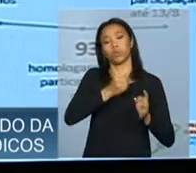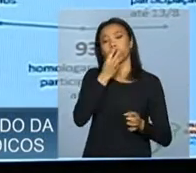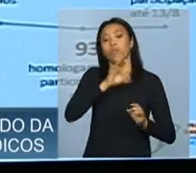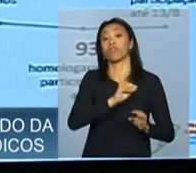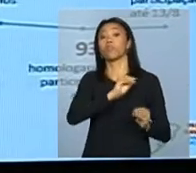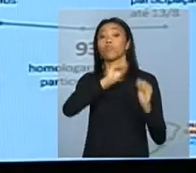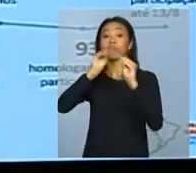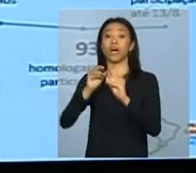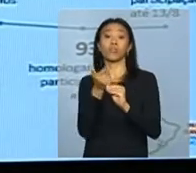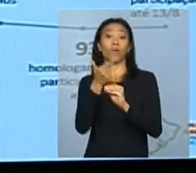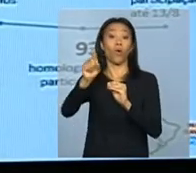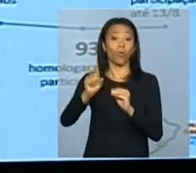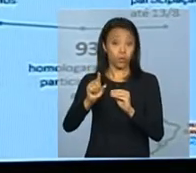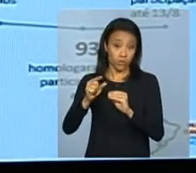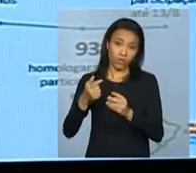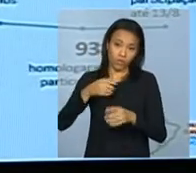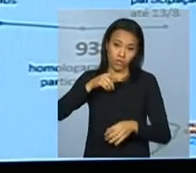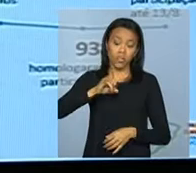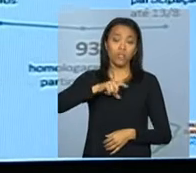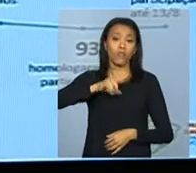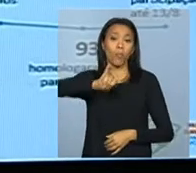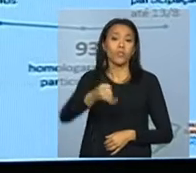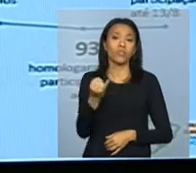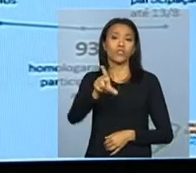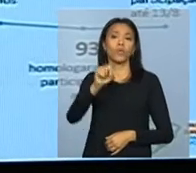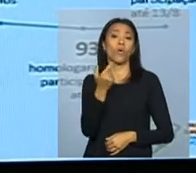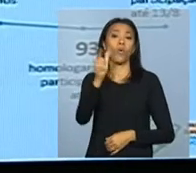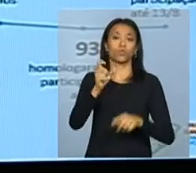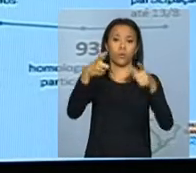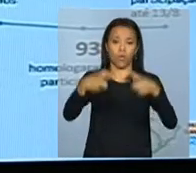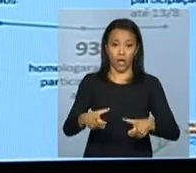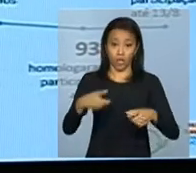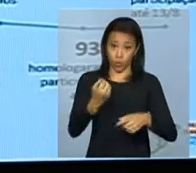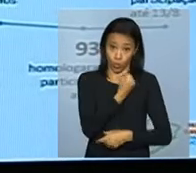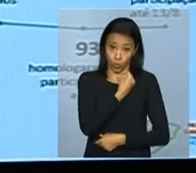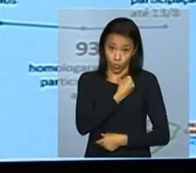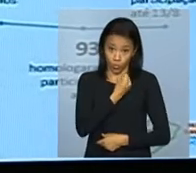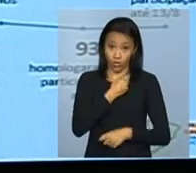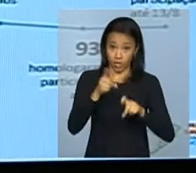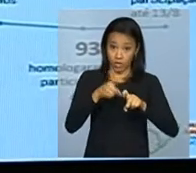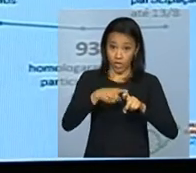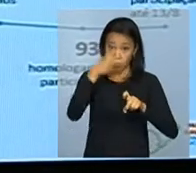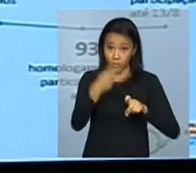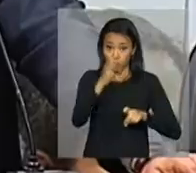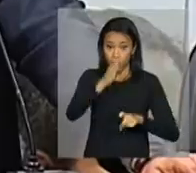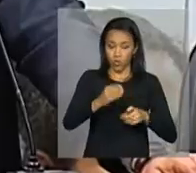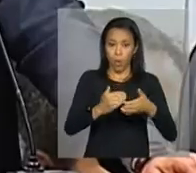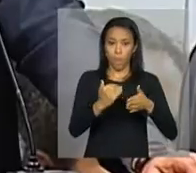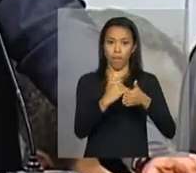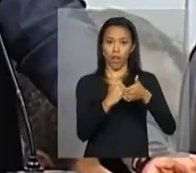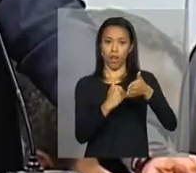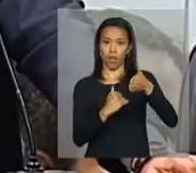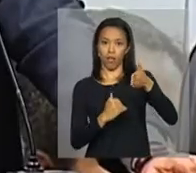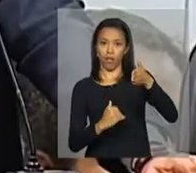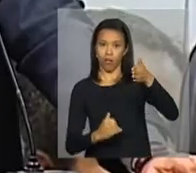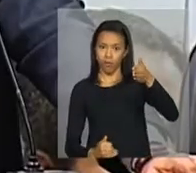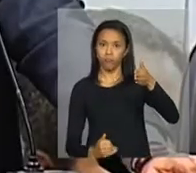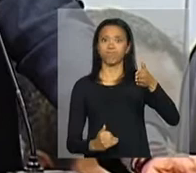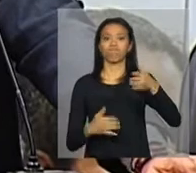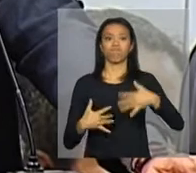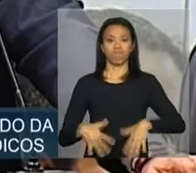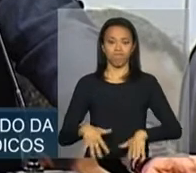tiveram a oportunidade de fazer uma nova homologação então o número de brasileiros ele subiu aí você desce a opção chegando